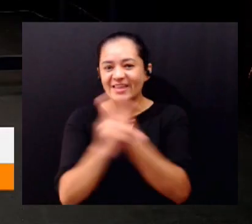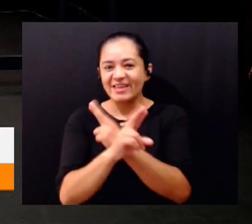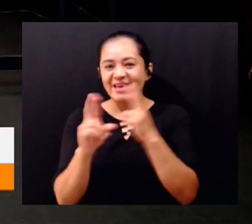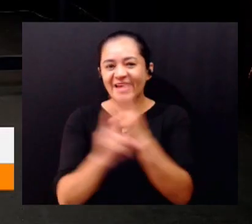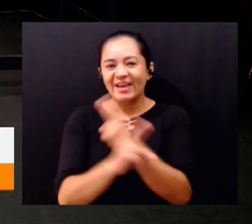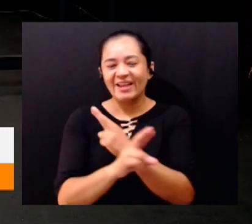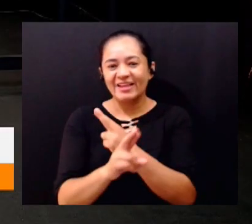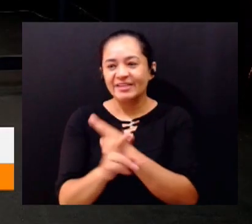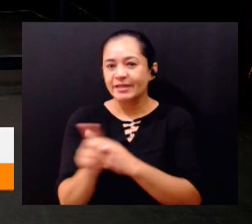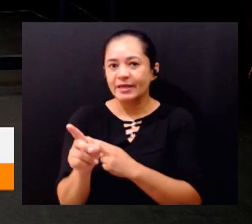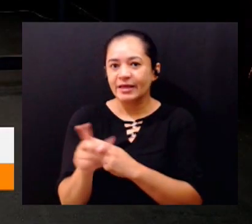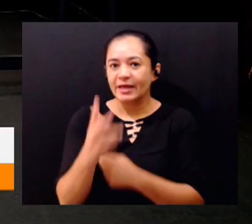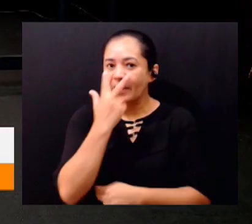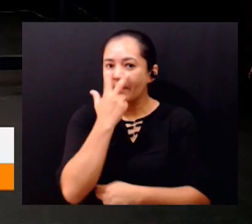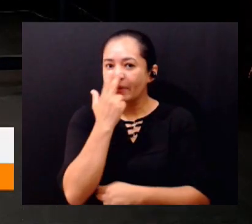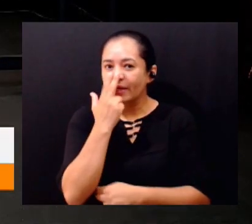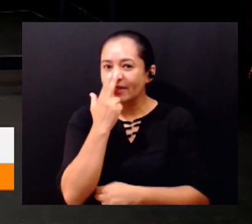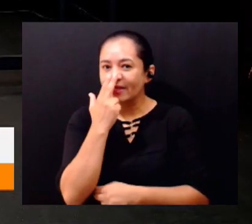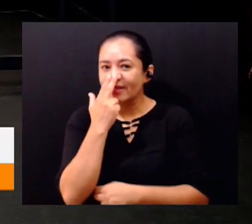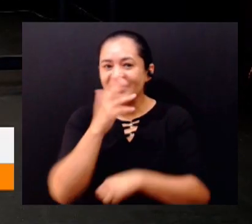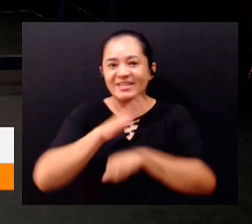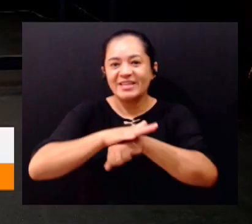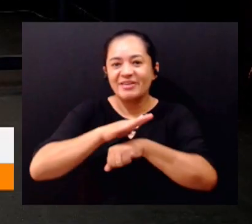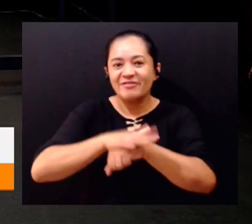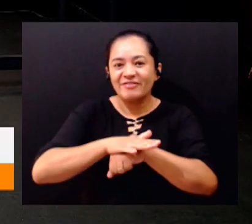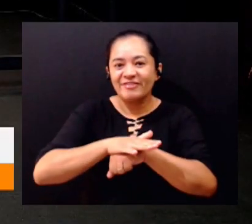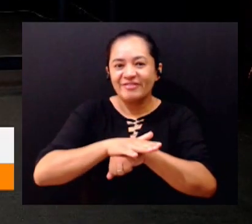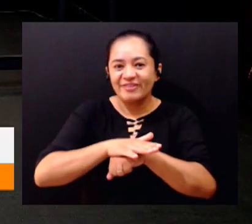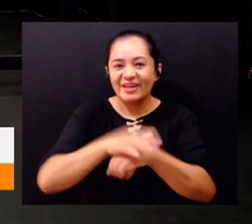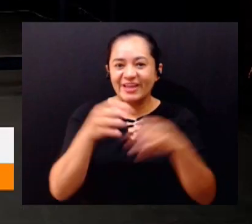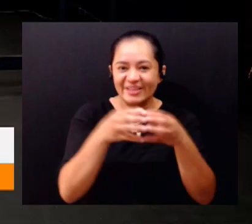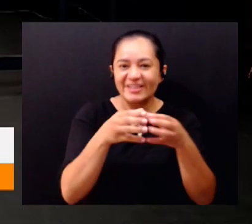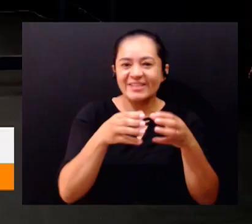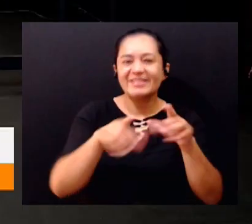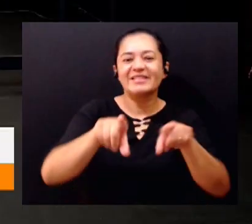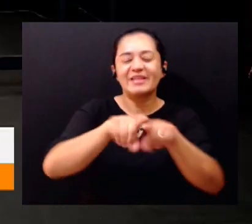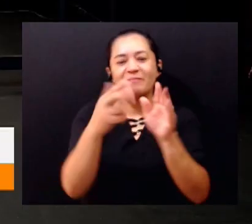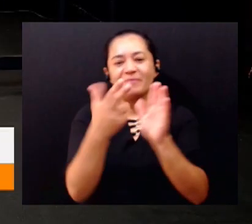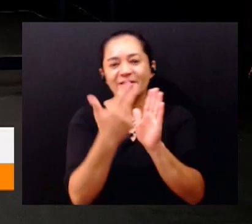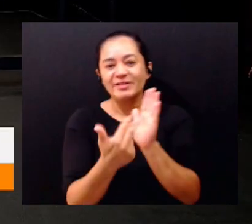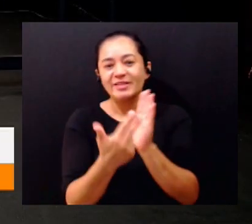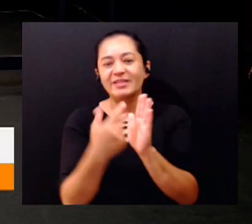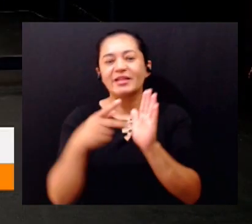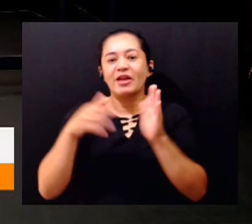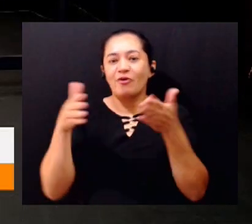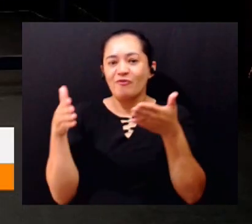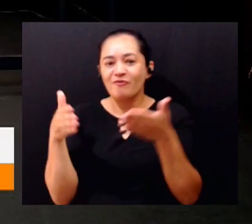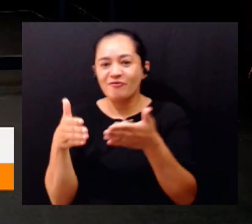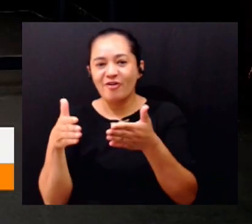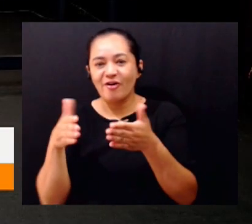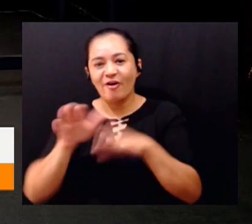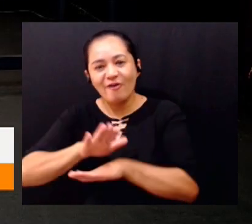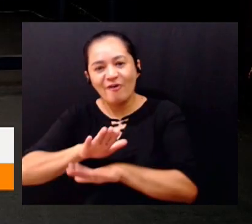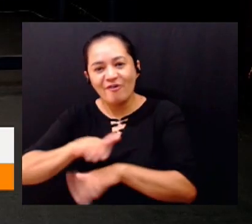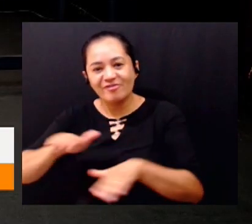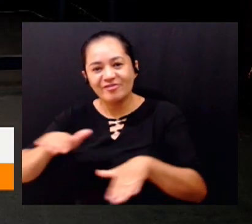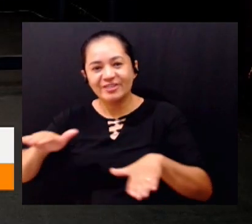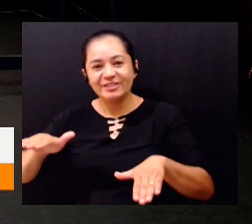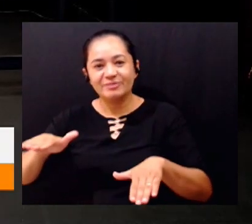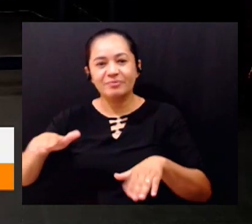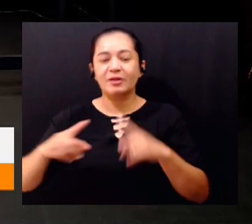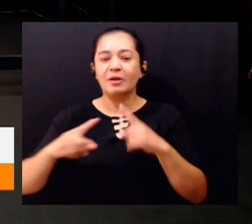versão infantil dos Trapalhões, né? Exatamente. E você porque eu desenhei os Trapalhões no comecinho,